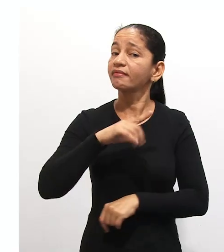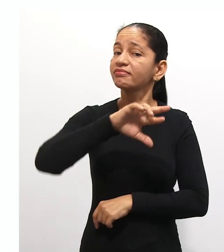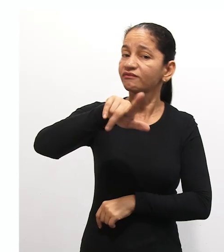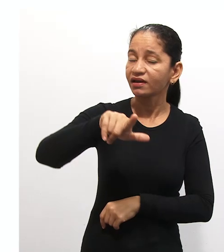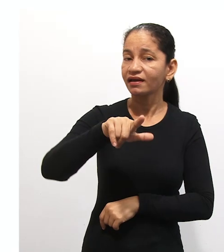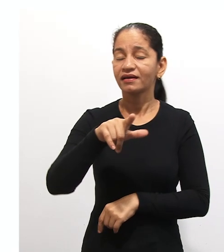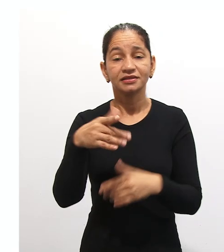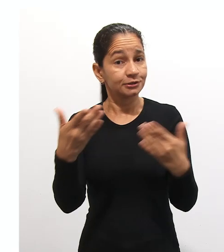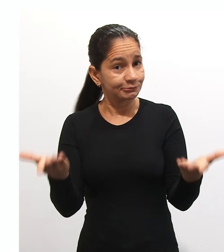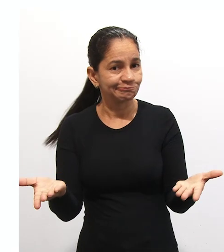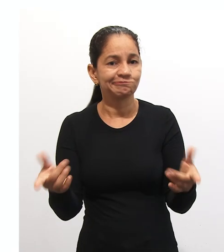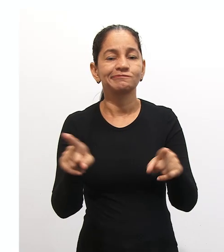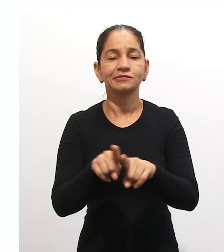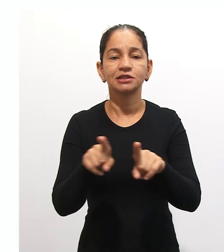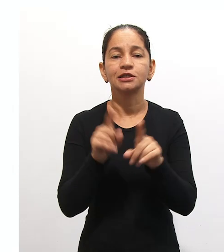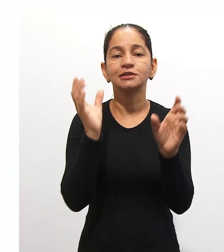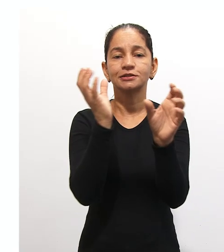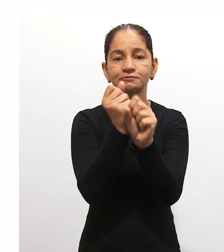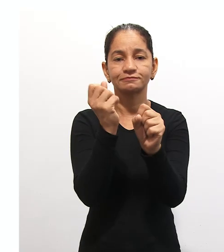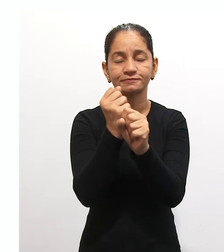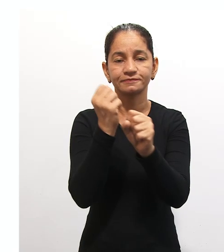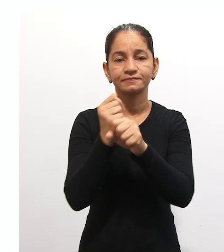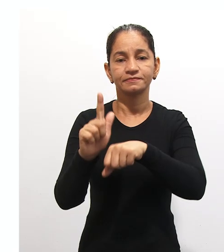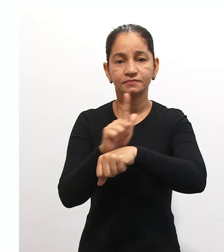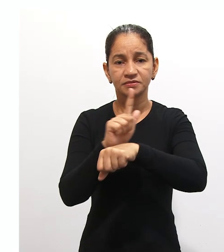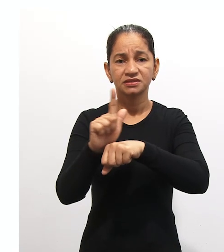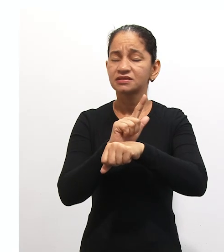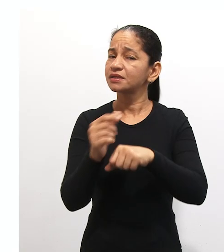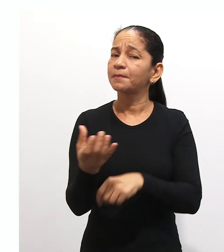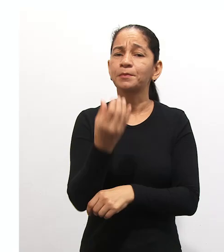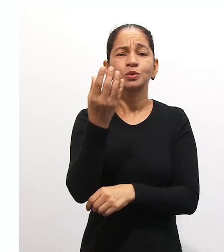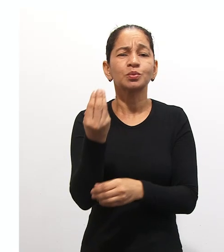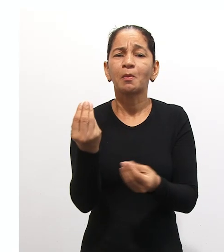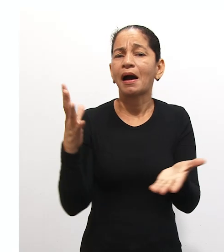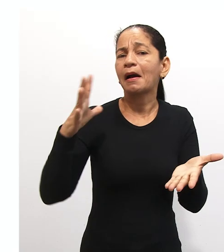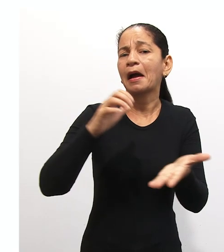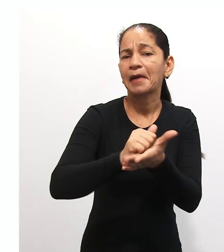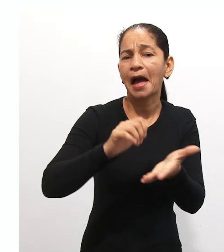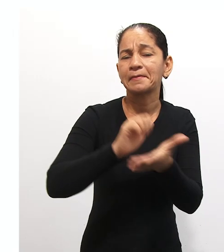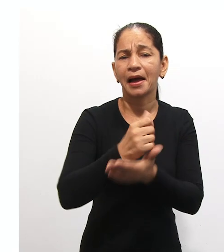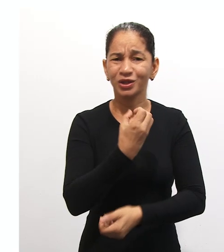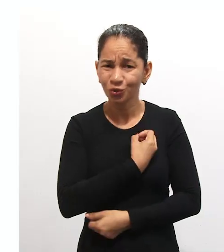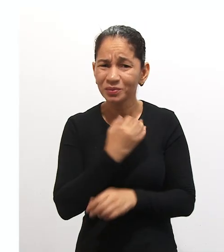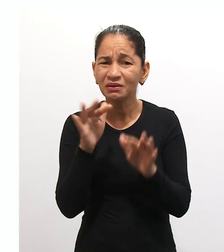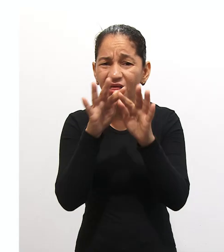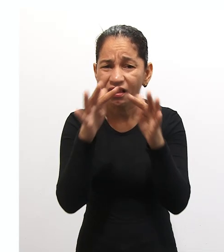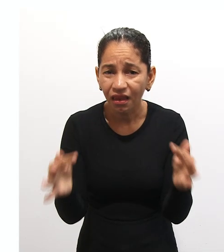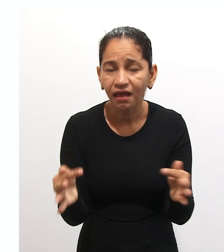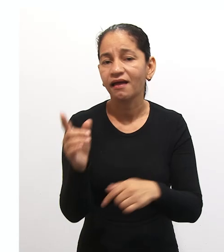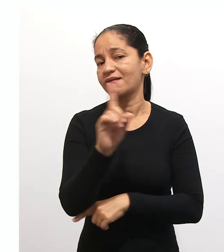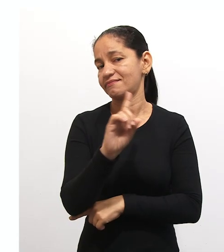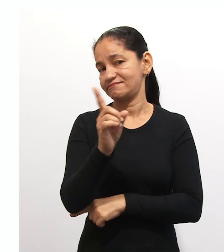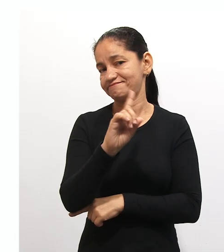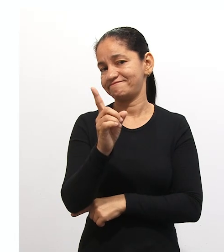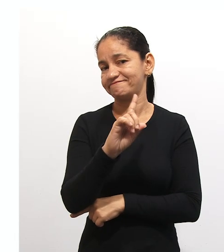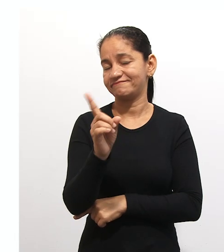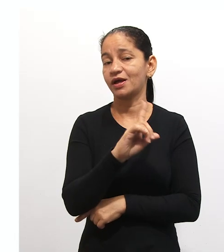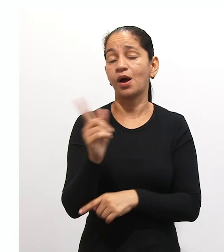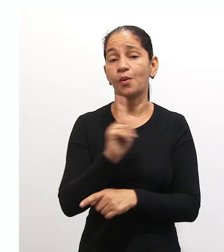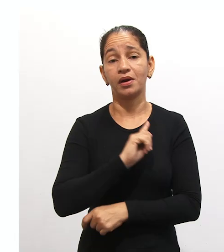contador gerencial, ele é mais do que um registrador de fatos. Ele é um consultor interno